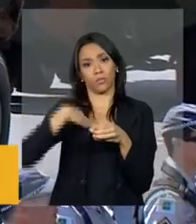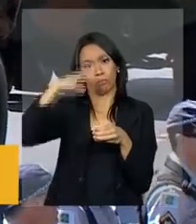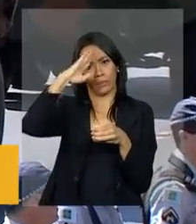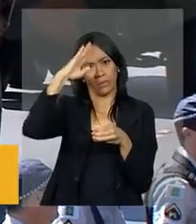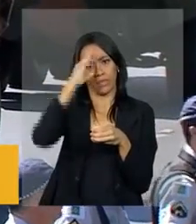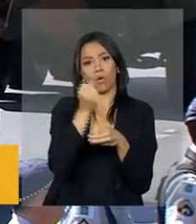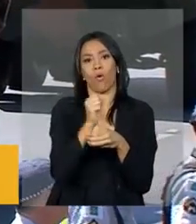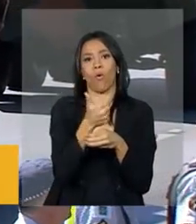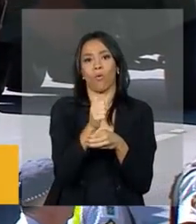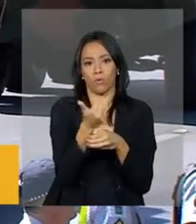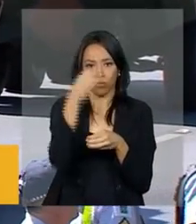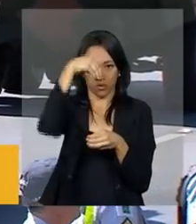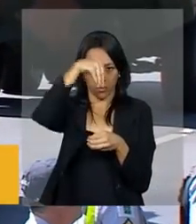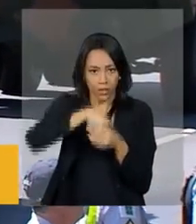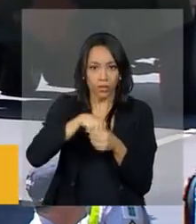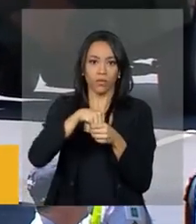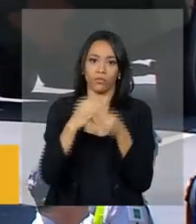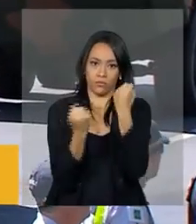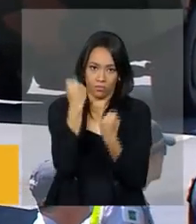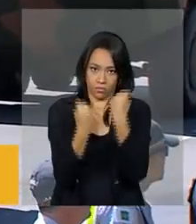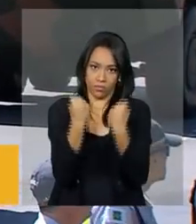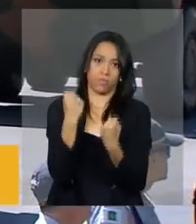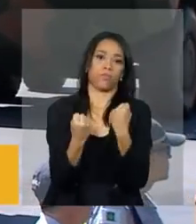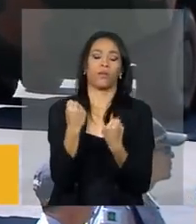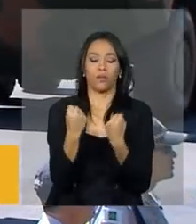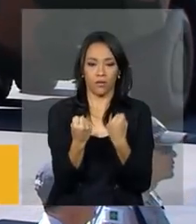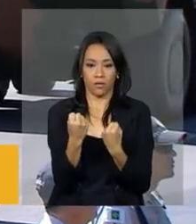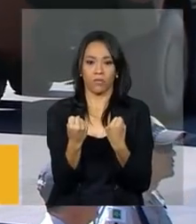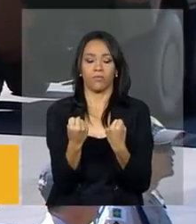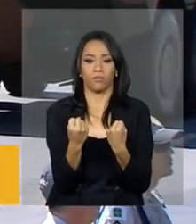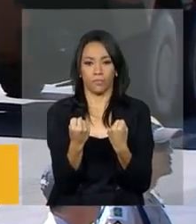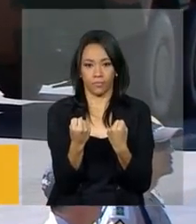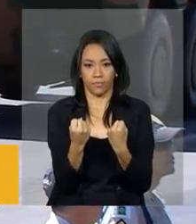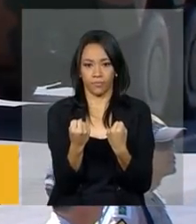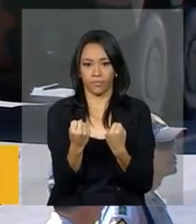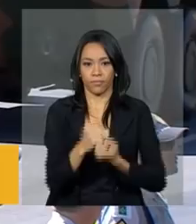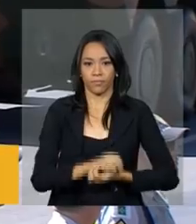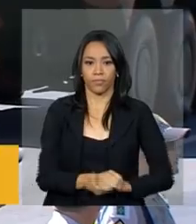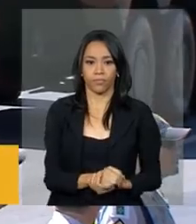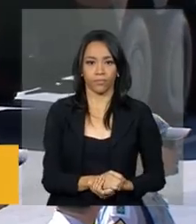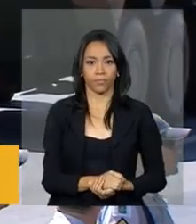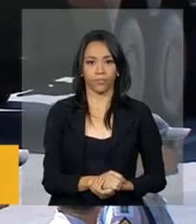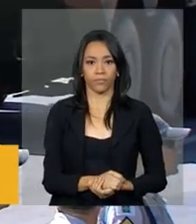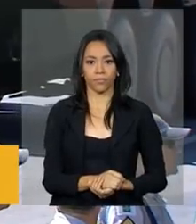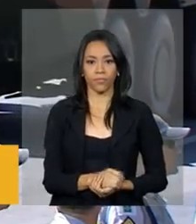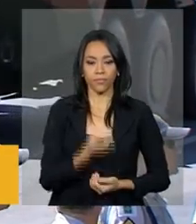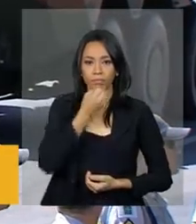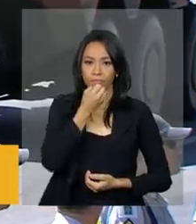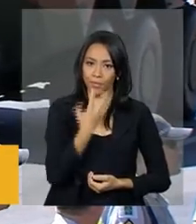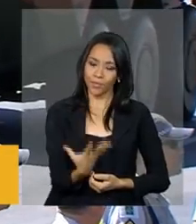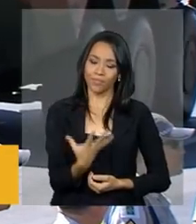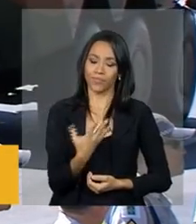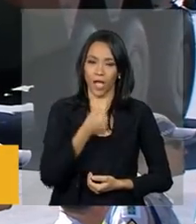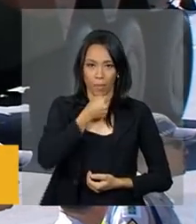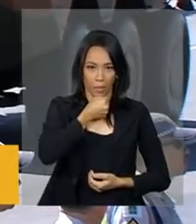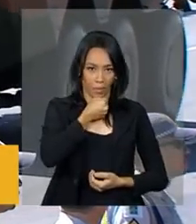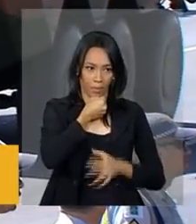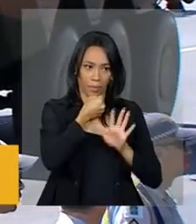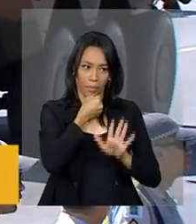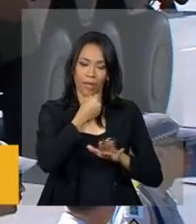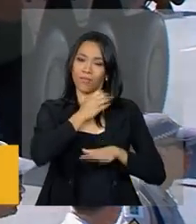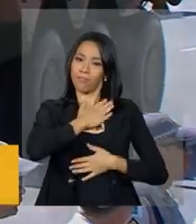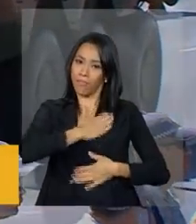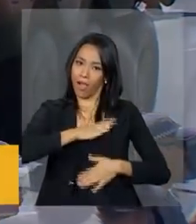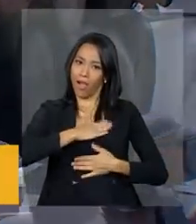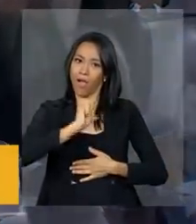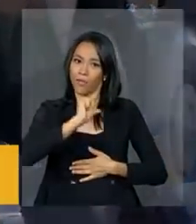motorista, o atirador, o comandante e os seus soldados. Bom, Coronel Demutti, vamos fazer uma pausa nas